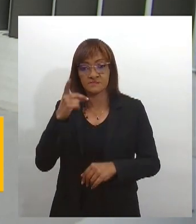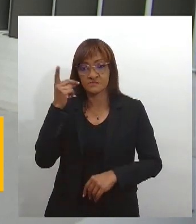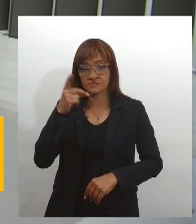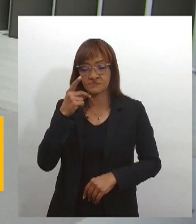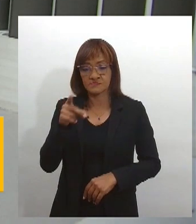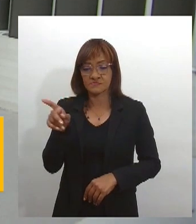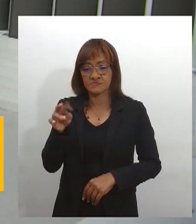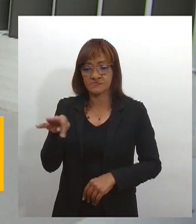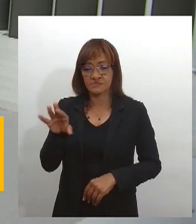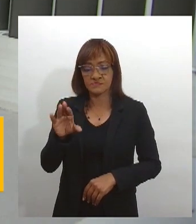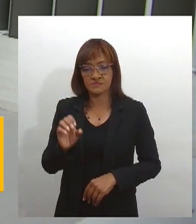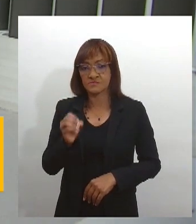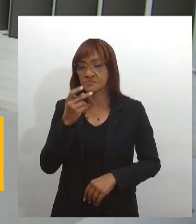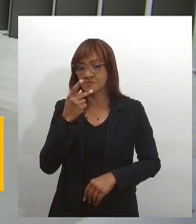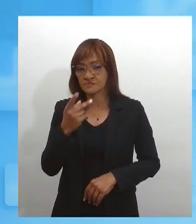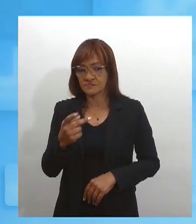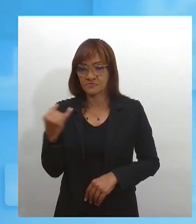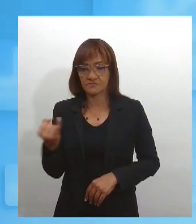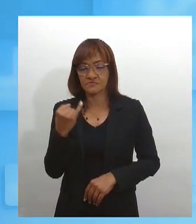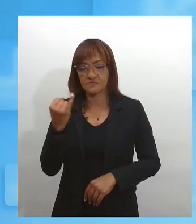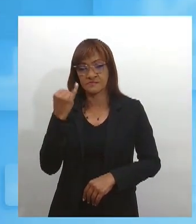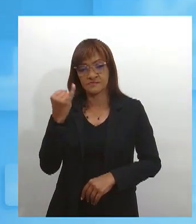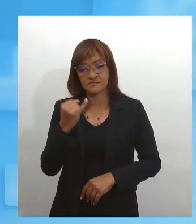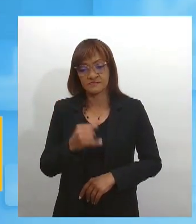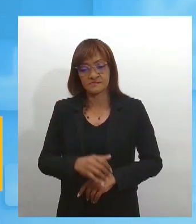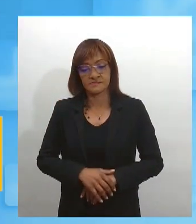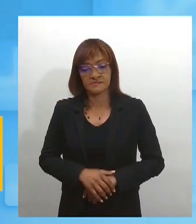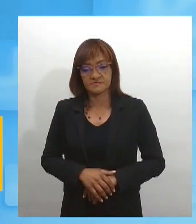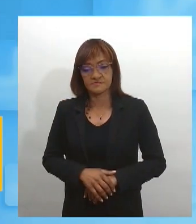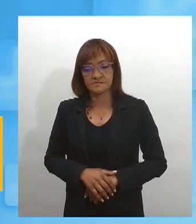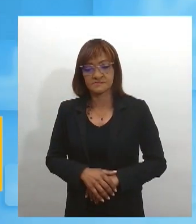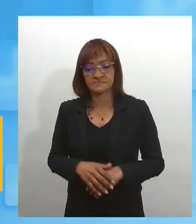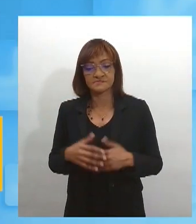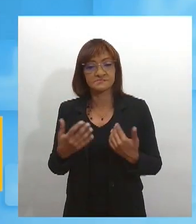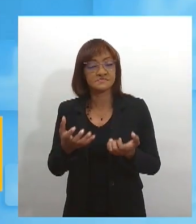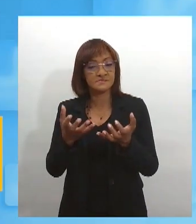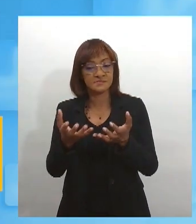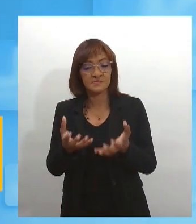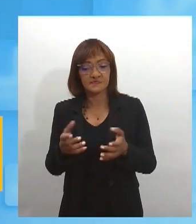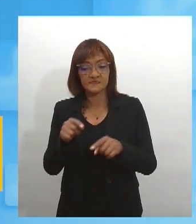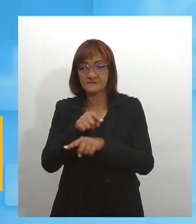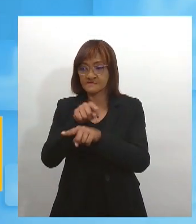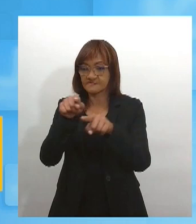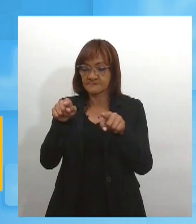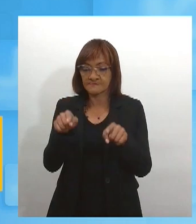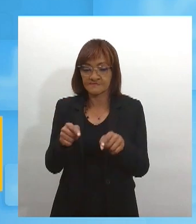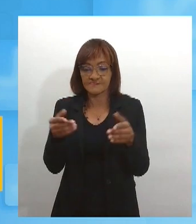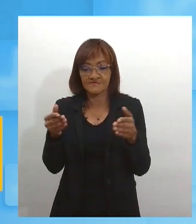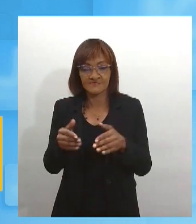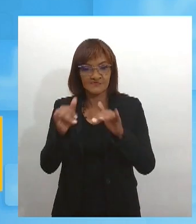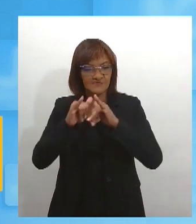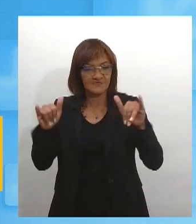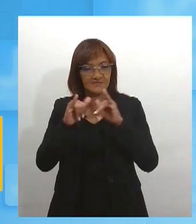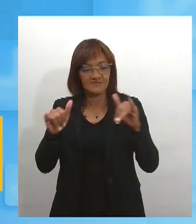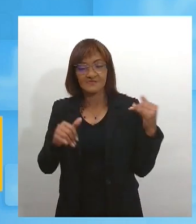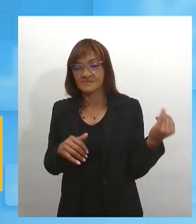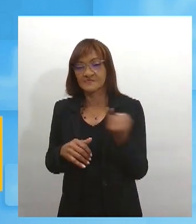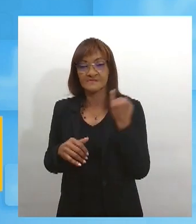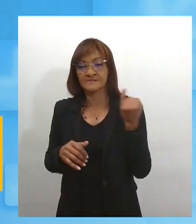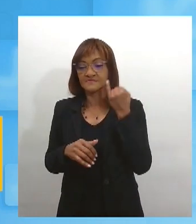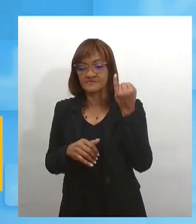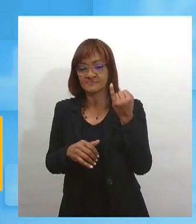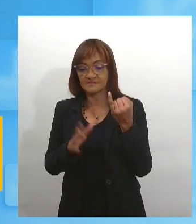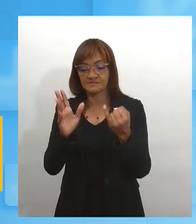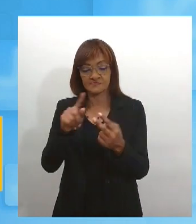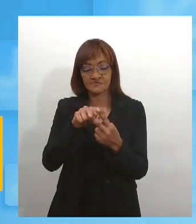sobre a importância dessas leis. Quero compartilhar com vocês hoje uma notícia muito importante. Tivemos 2 leis sancionadas